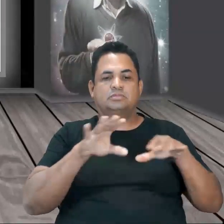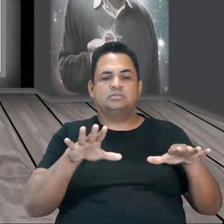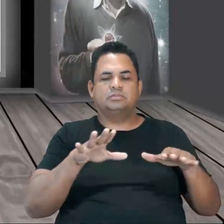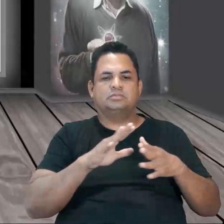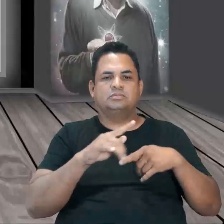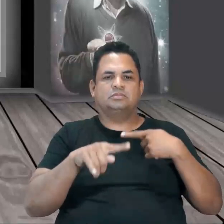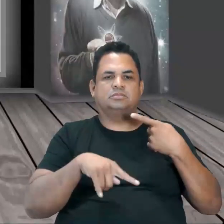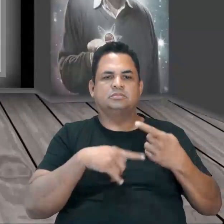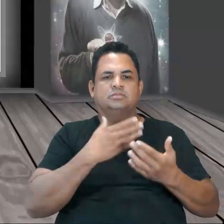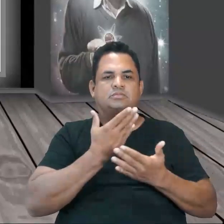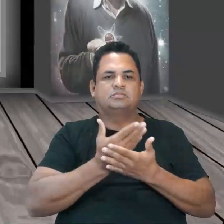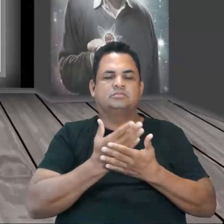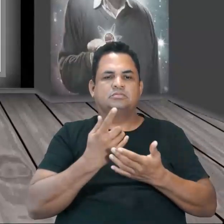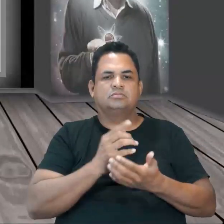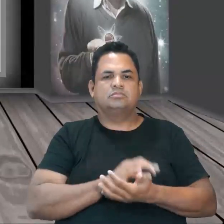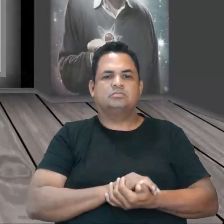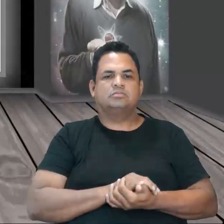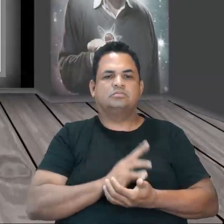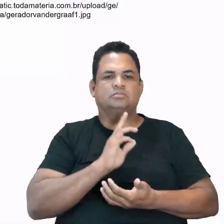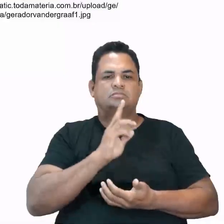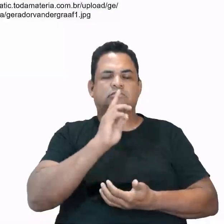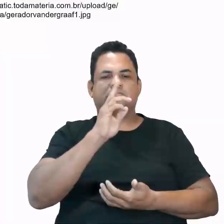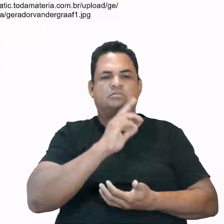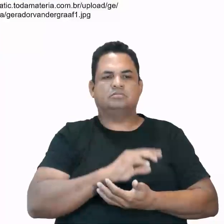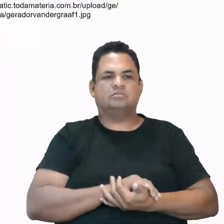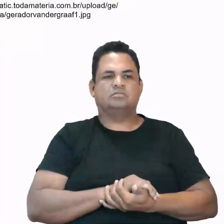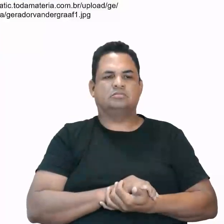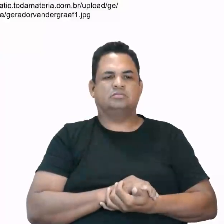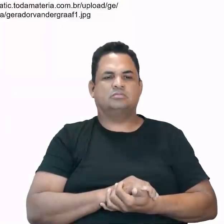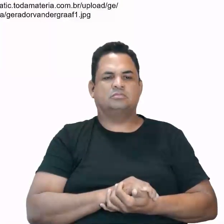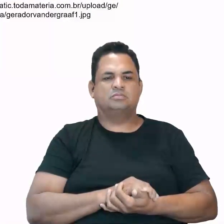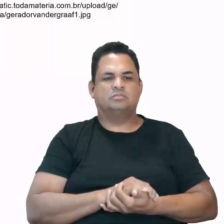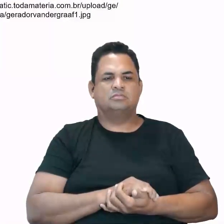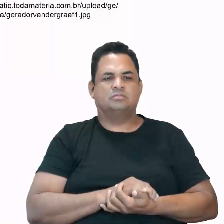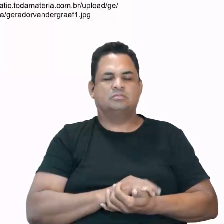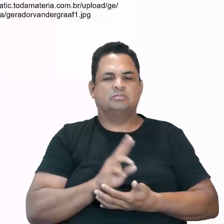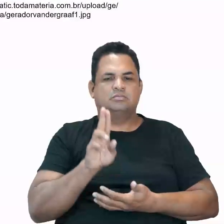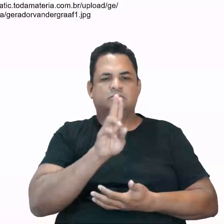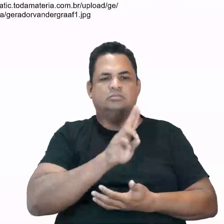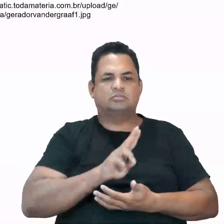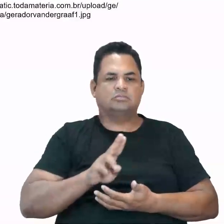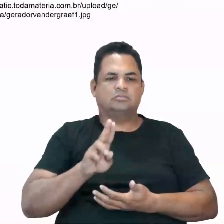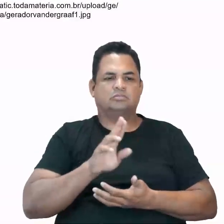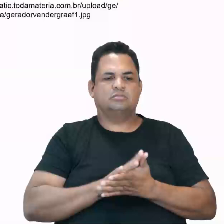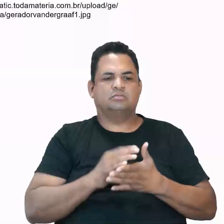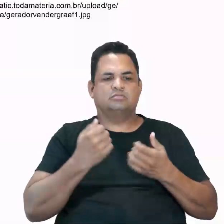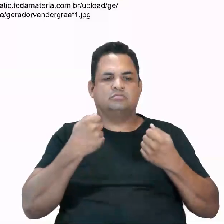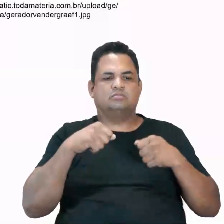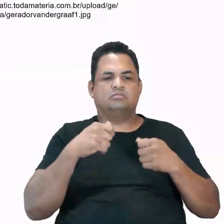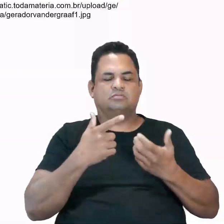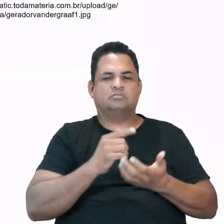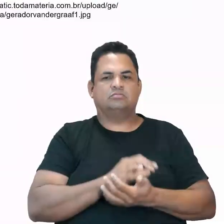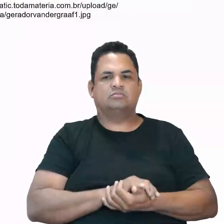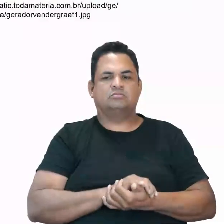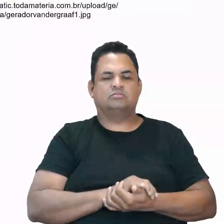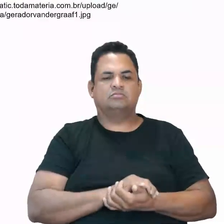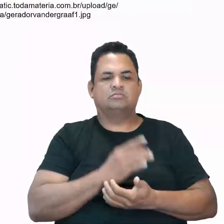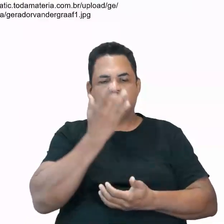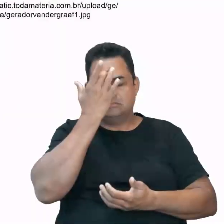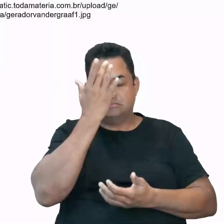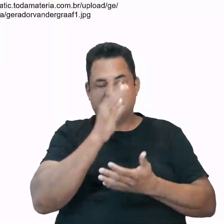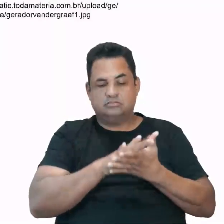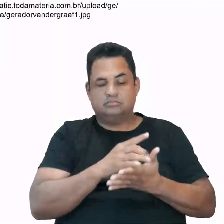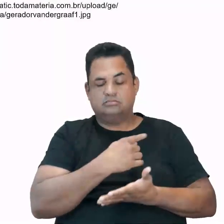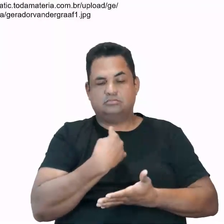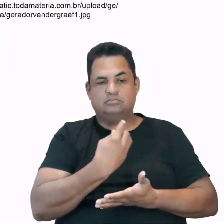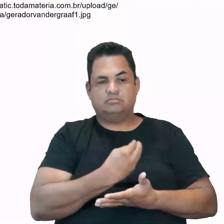até isso em alguns exemplos. Vamos continuar lá? Então, sempre usando o possível para facilitar a nossa vida aqui.